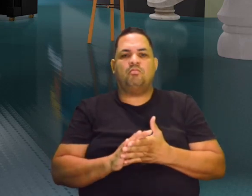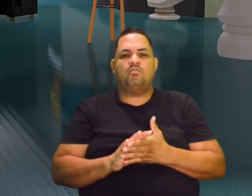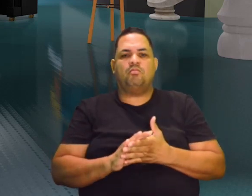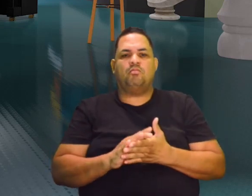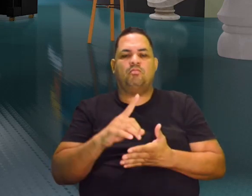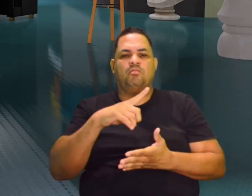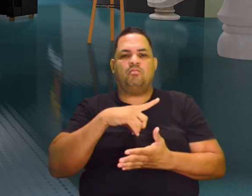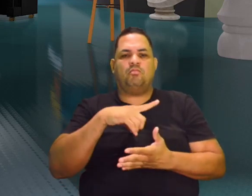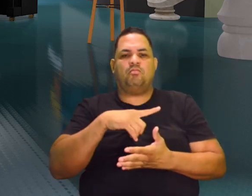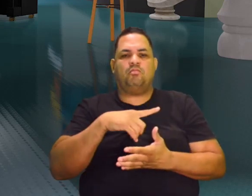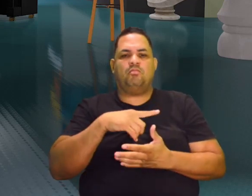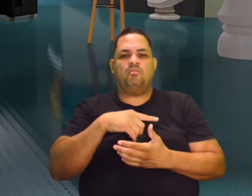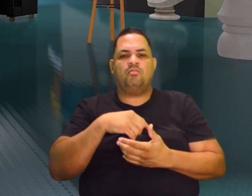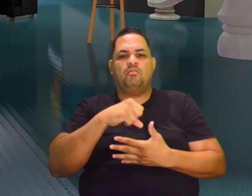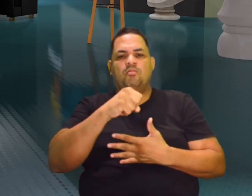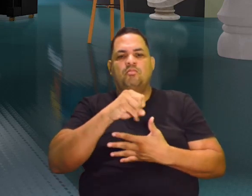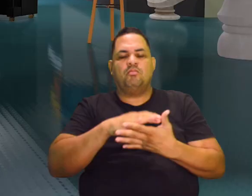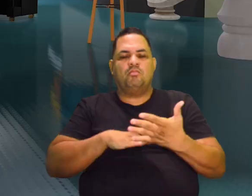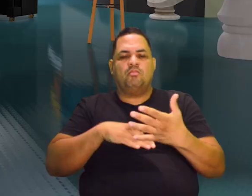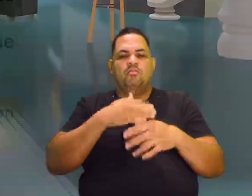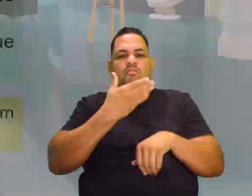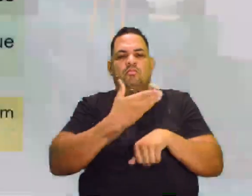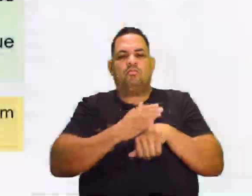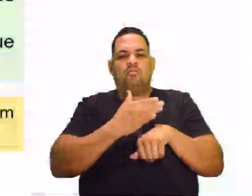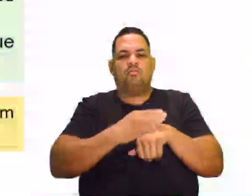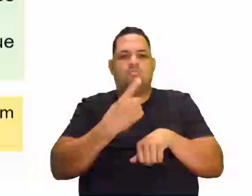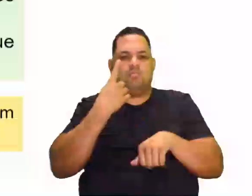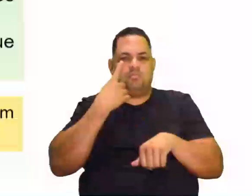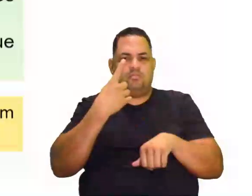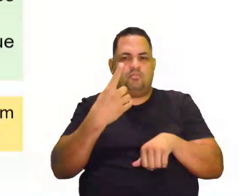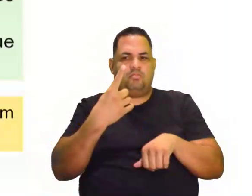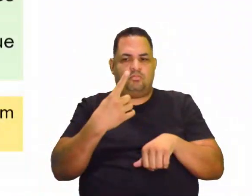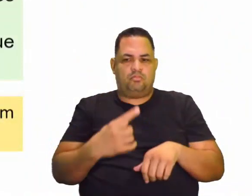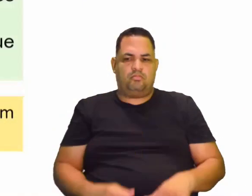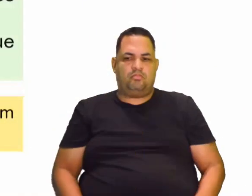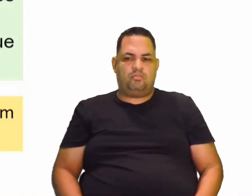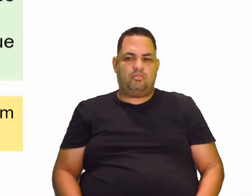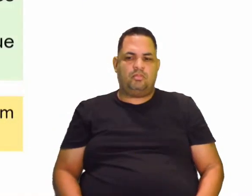atividade prática para vocês. Vamos para a tela, vamos ver a atividade que eu trouxe.